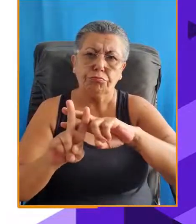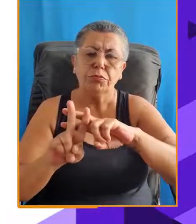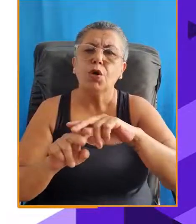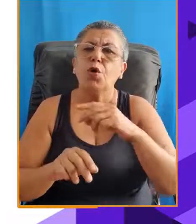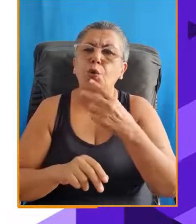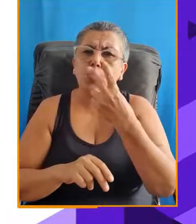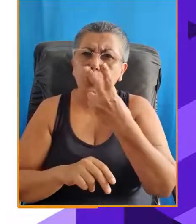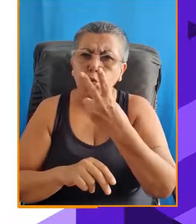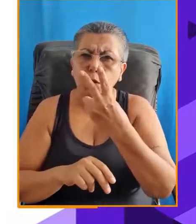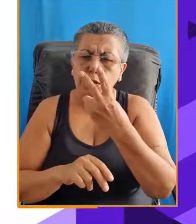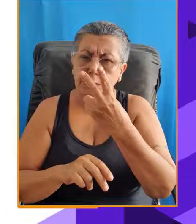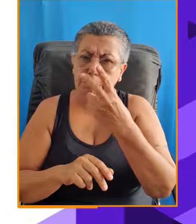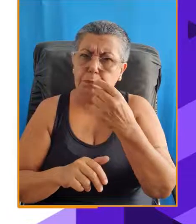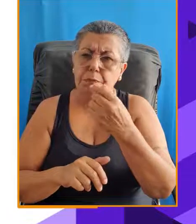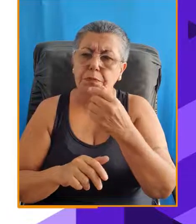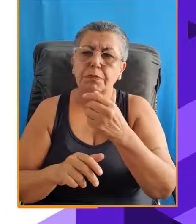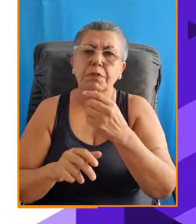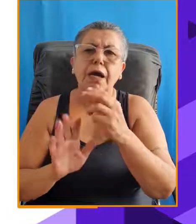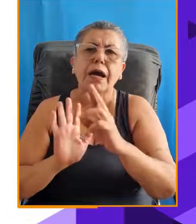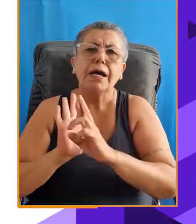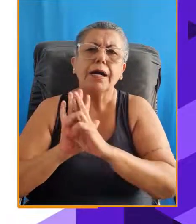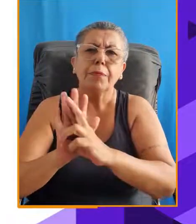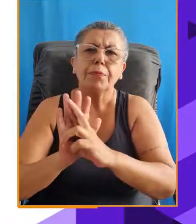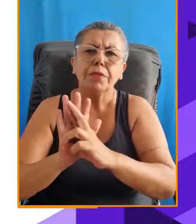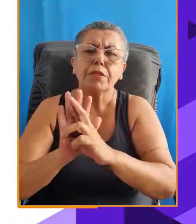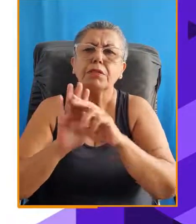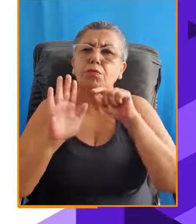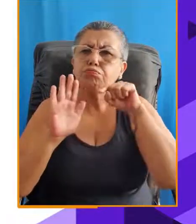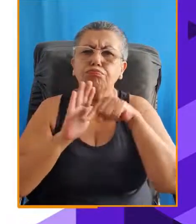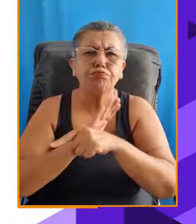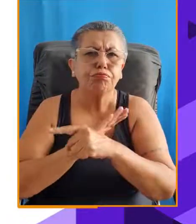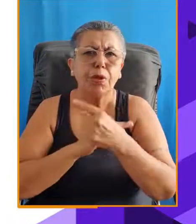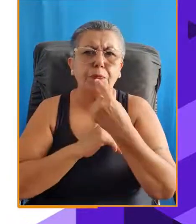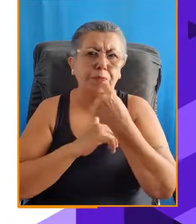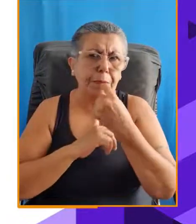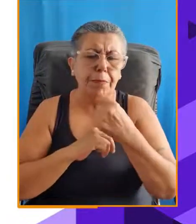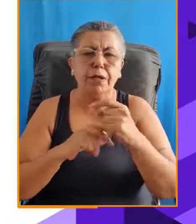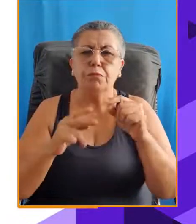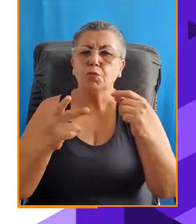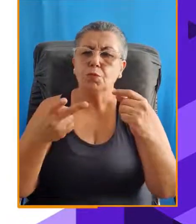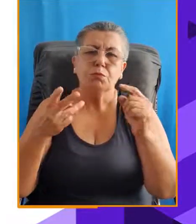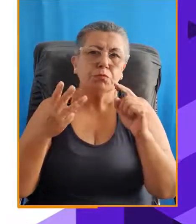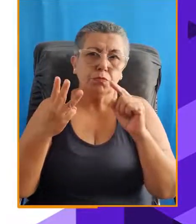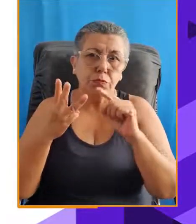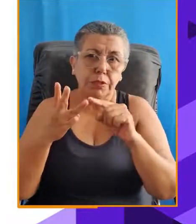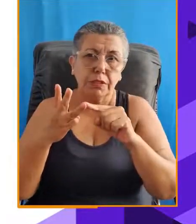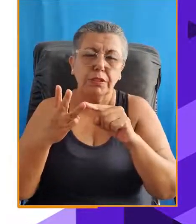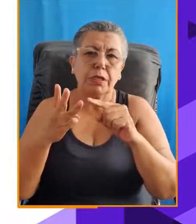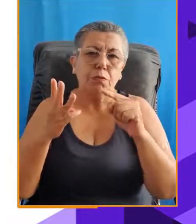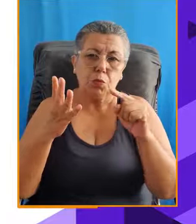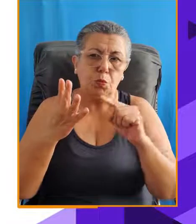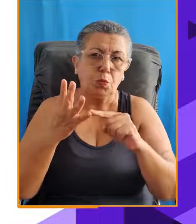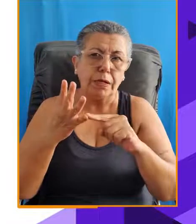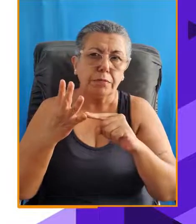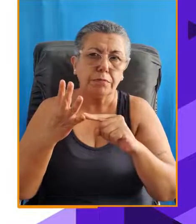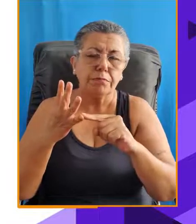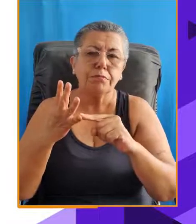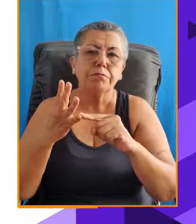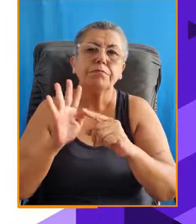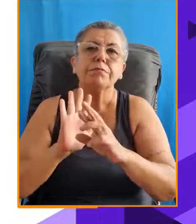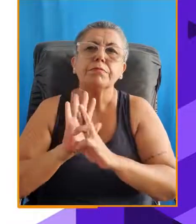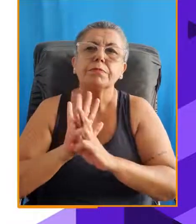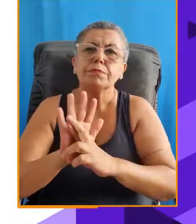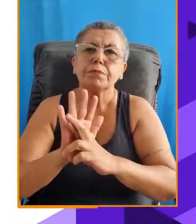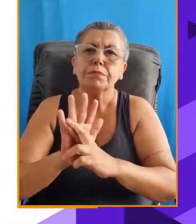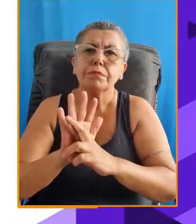Os 2 primeiros elementos representam a intensidade de vermelho. O terceiro e o quarto elemento